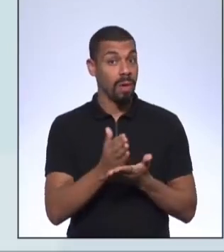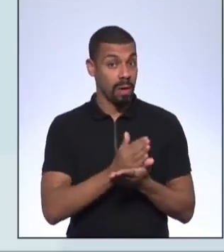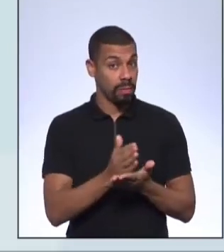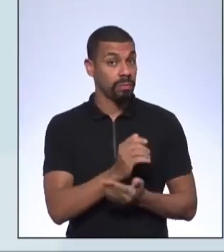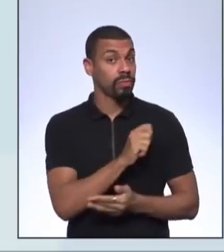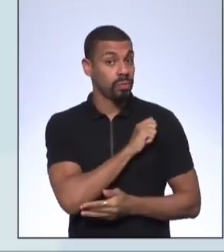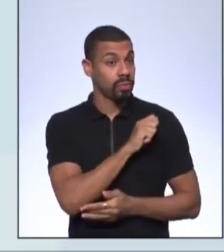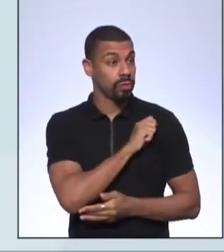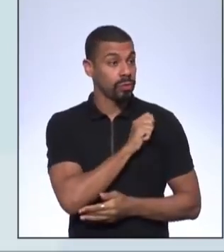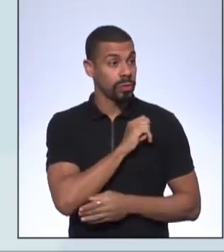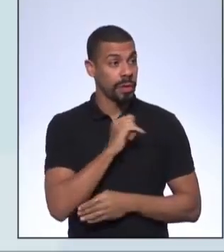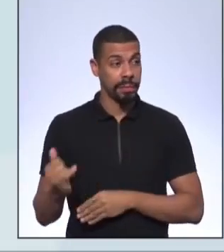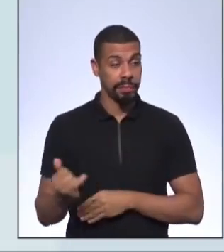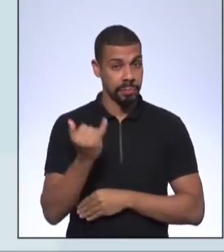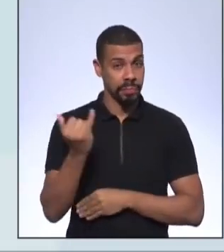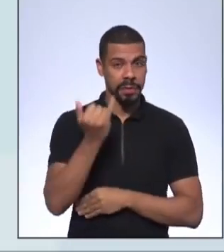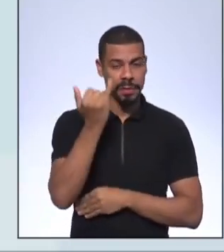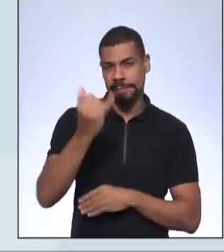ao longo da aula.